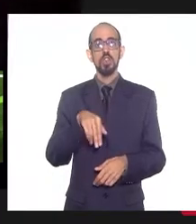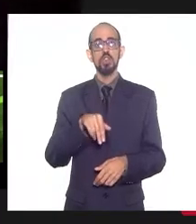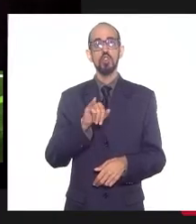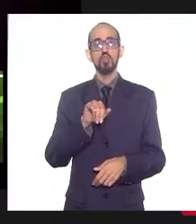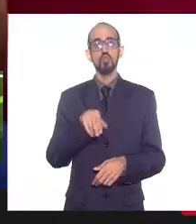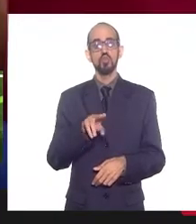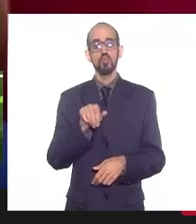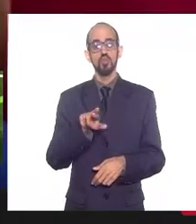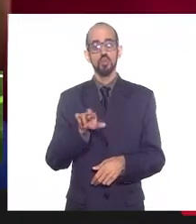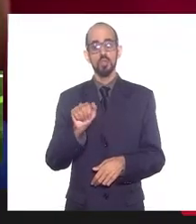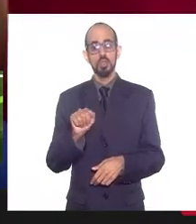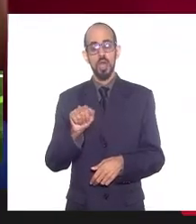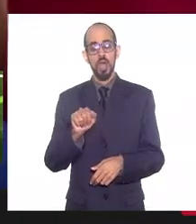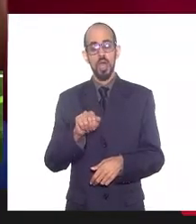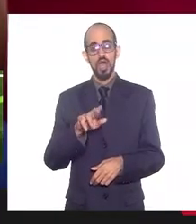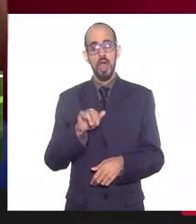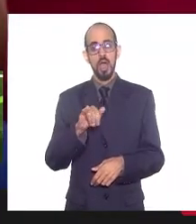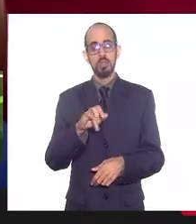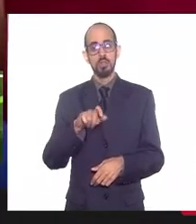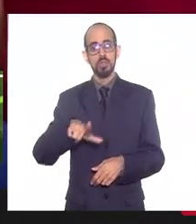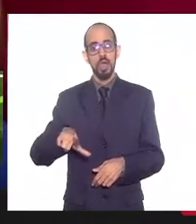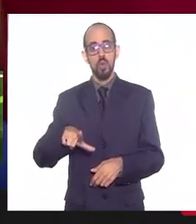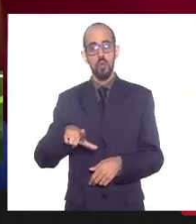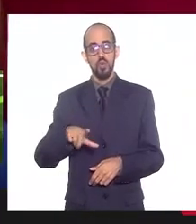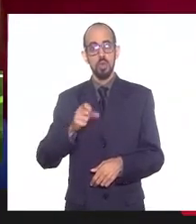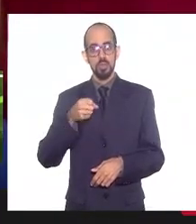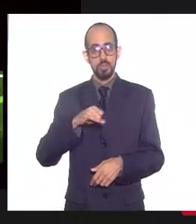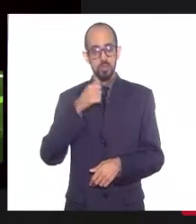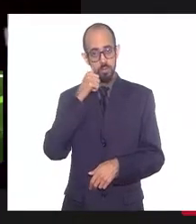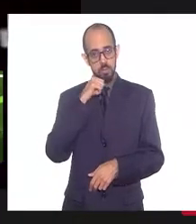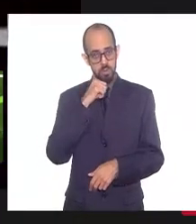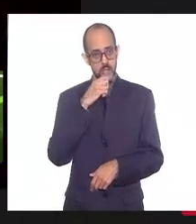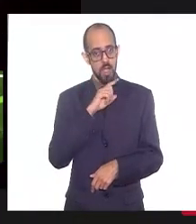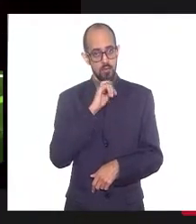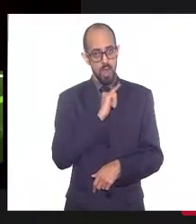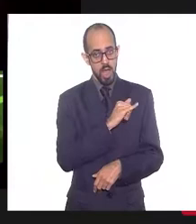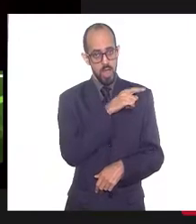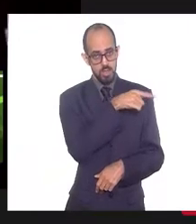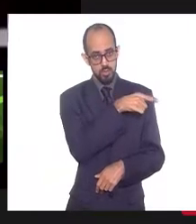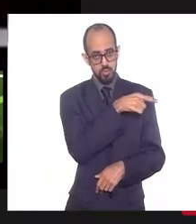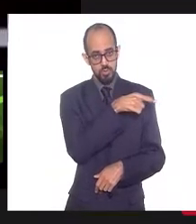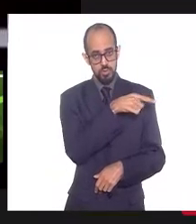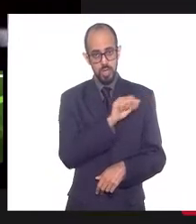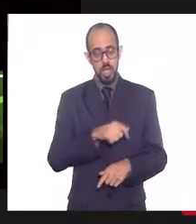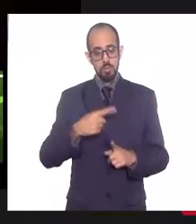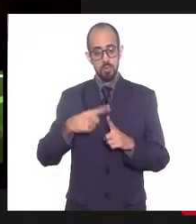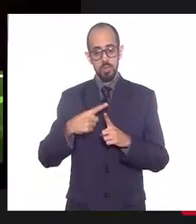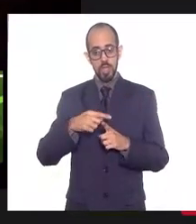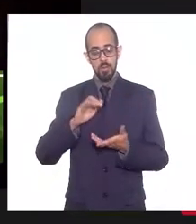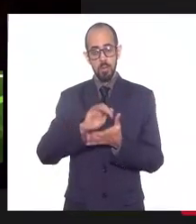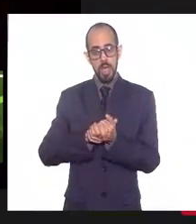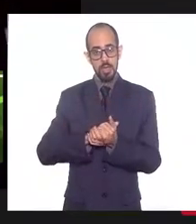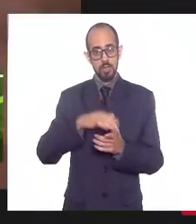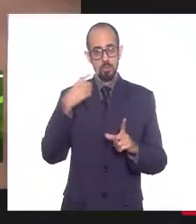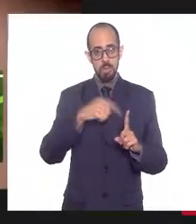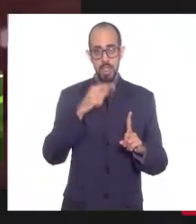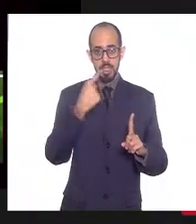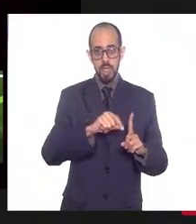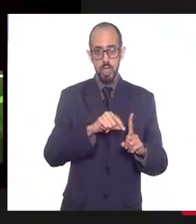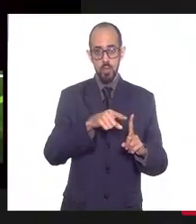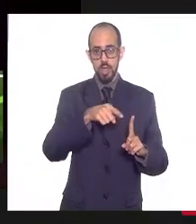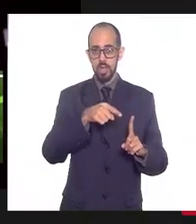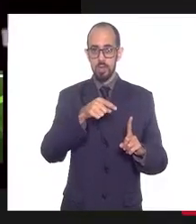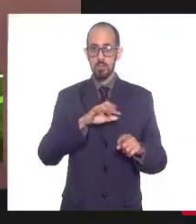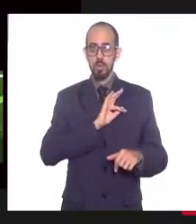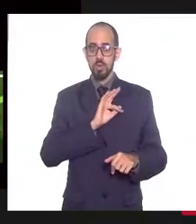racial. Injúria racial. Né? Se você for mulher e for lá denunciar que o seu marido lhe bateu, o policial vai fazer de tudo